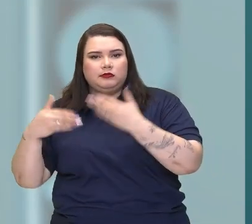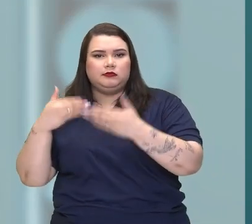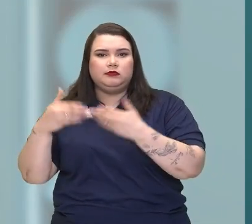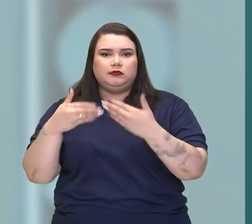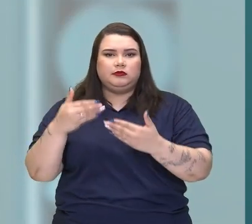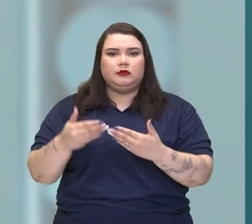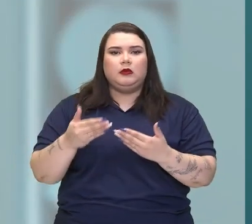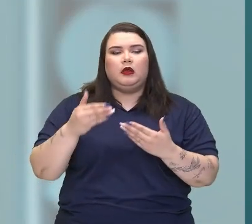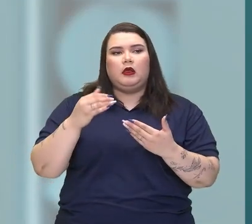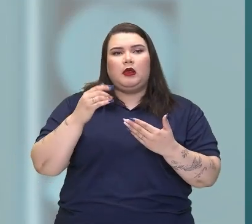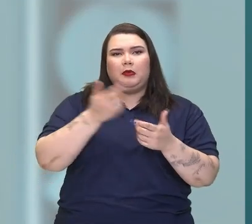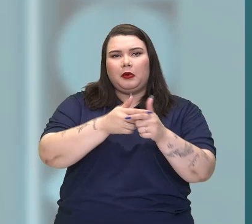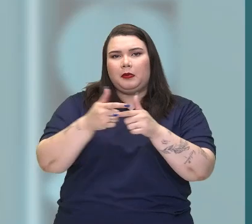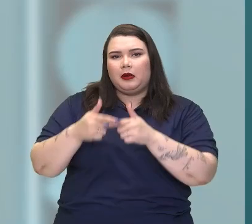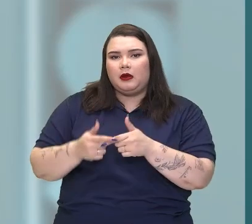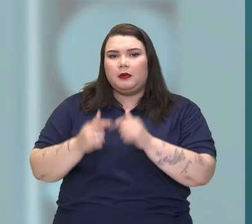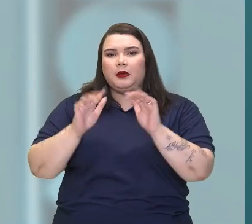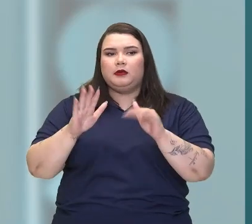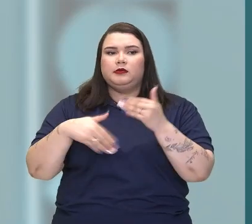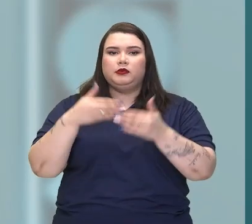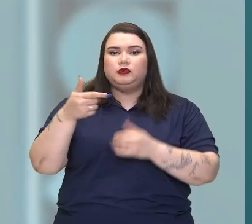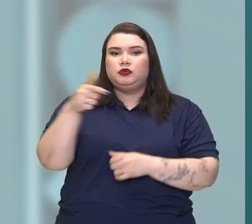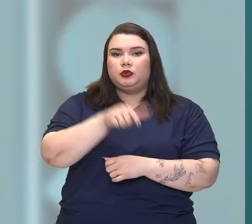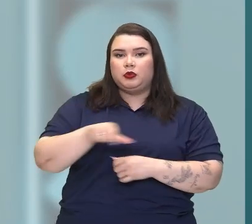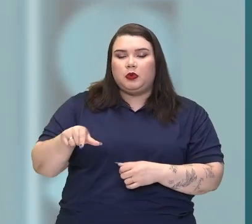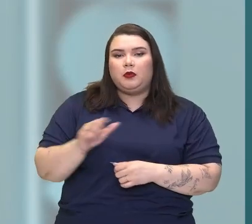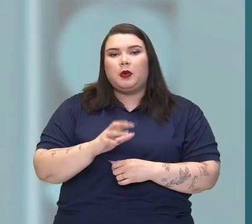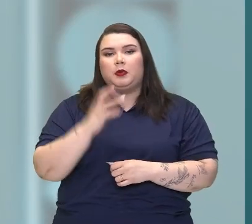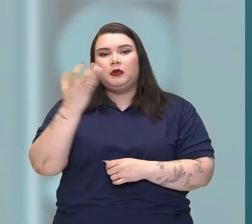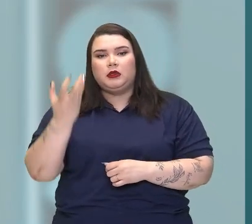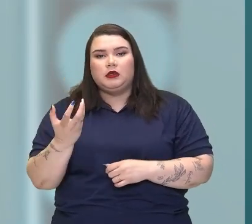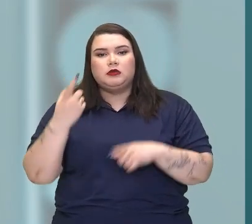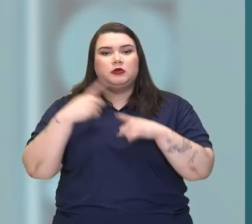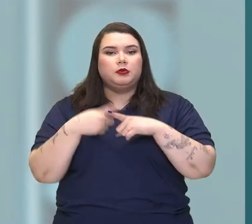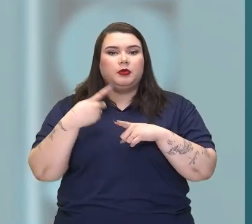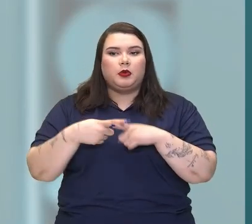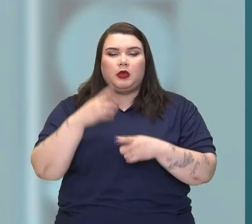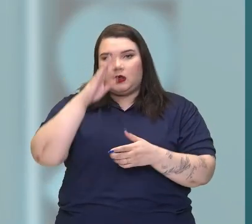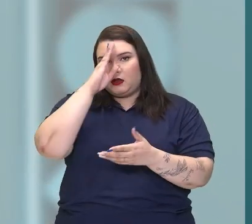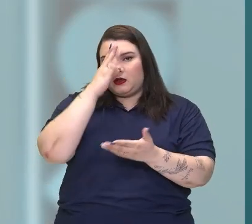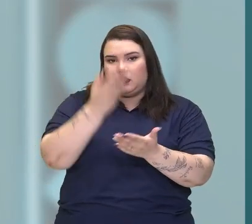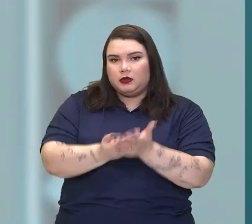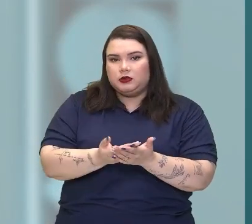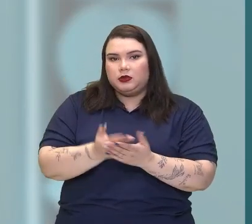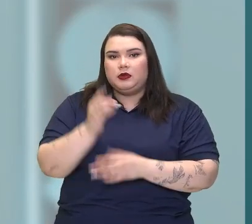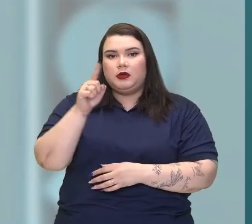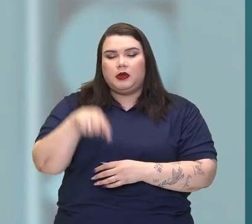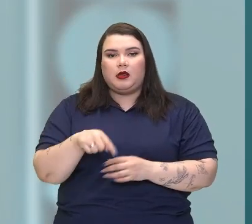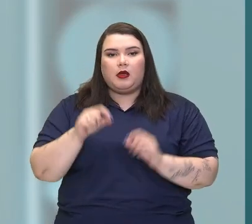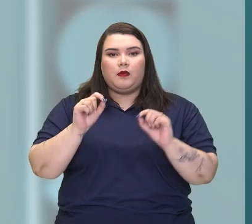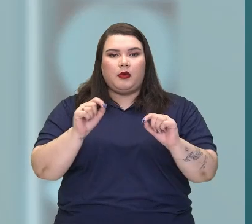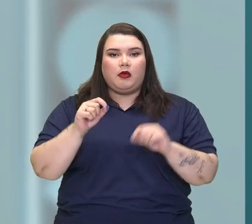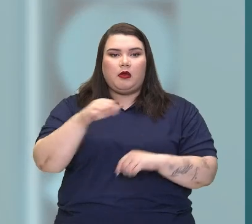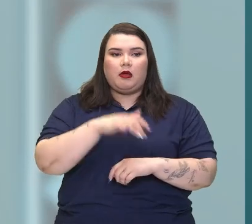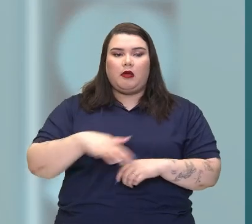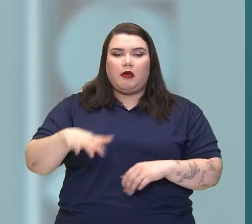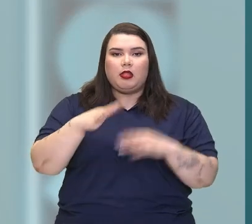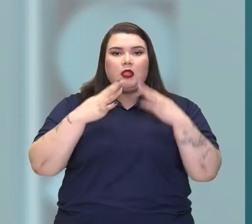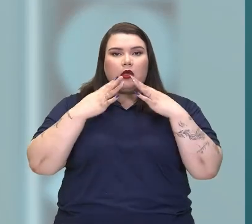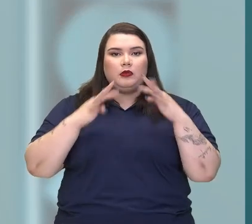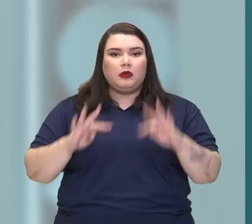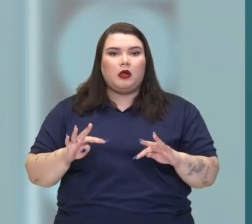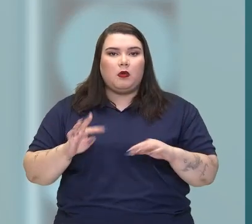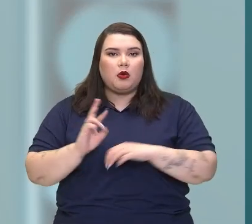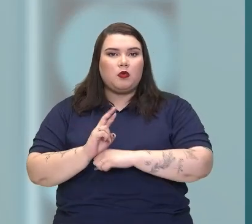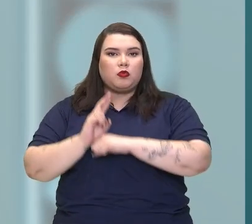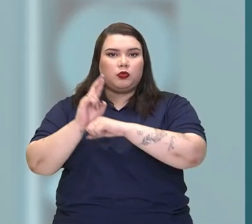espécie de desilusão, e já se torna novamente utópica em função daquilo que se acredita que sejam as riquezas naturais.